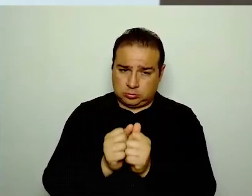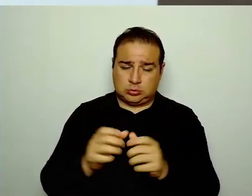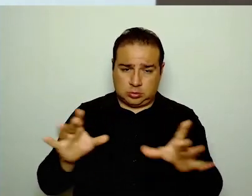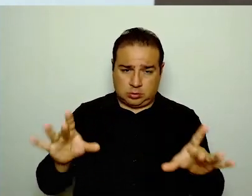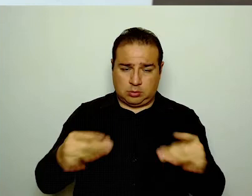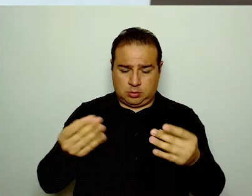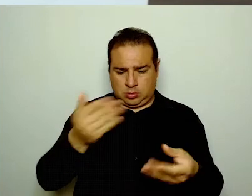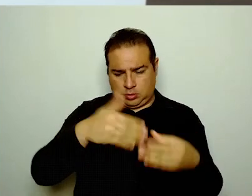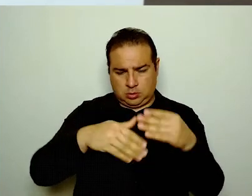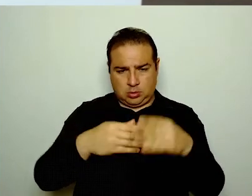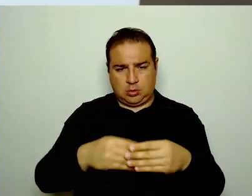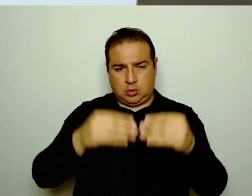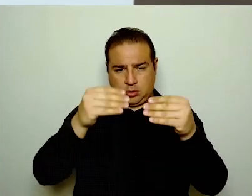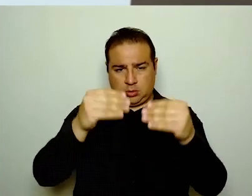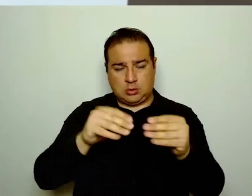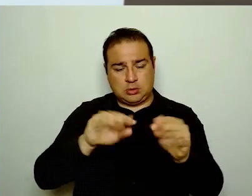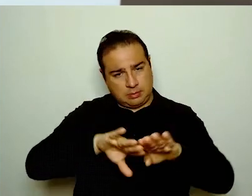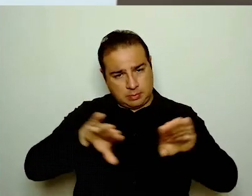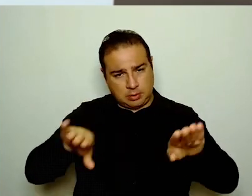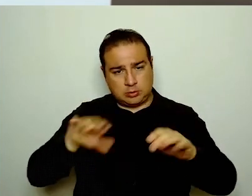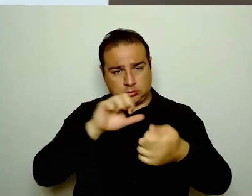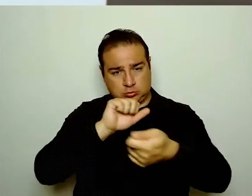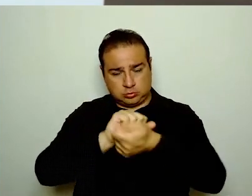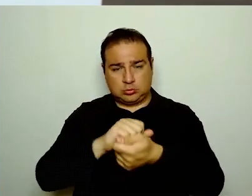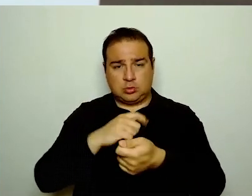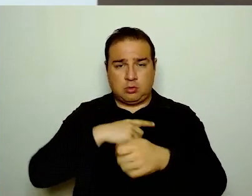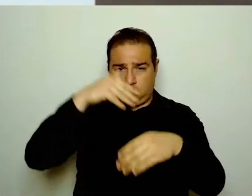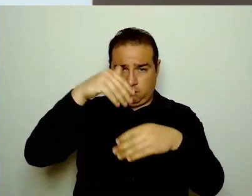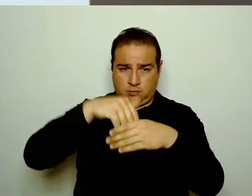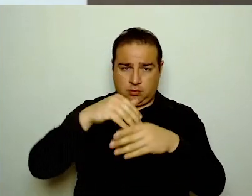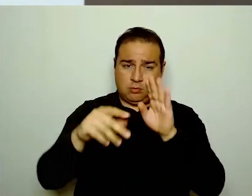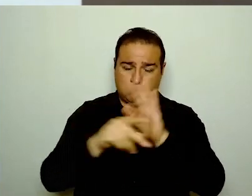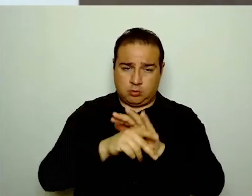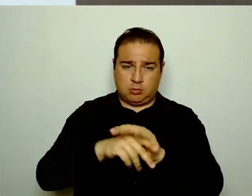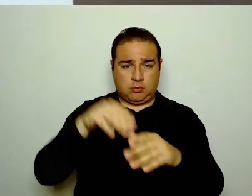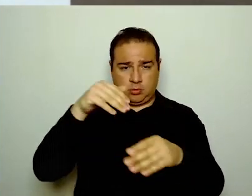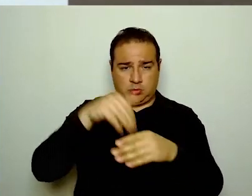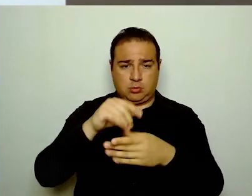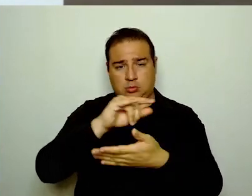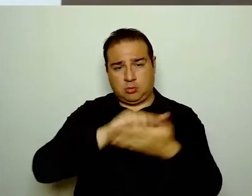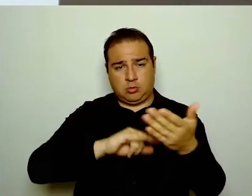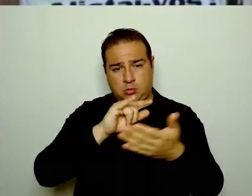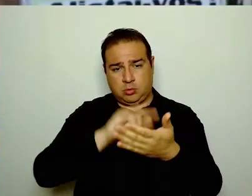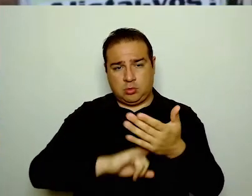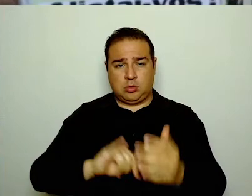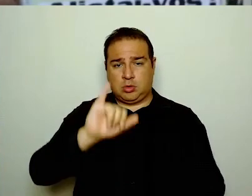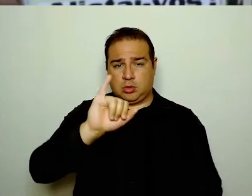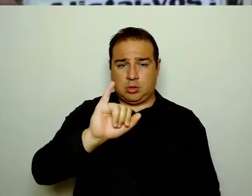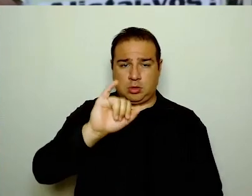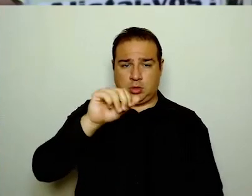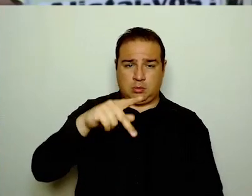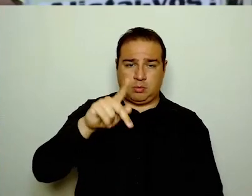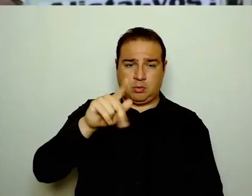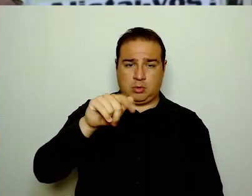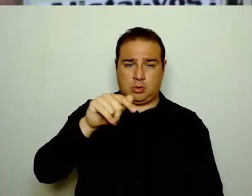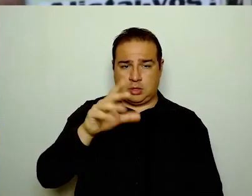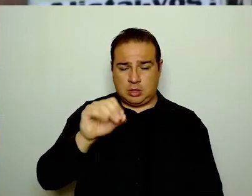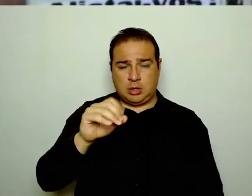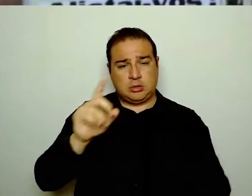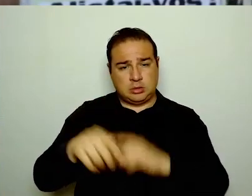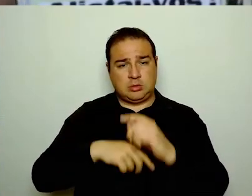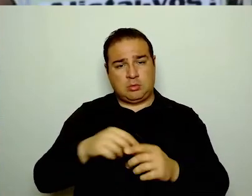seria colocado nesse envelope de voto em separado, junto com o voto do eleitor e um documento de